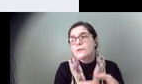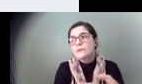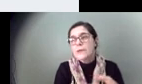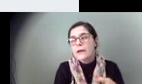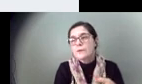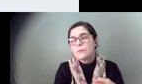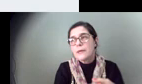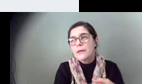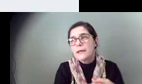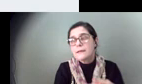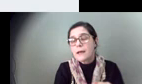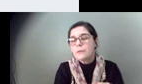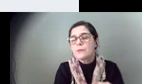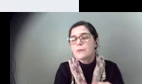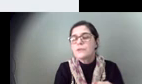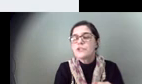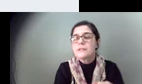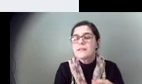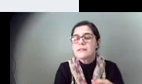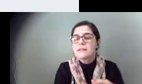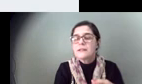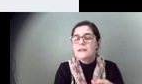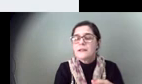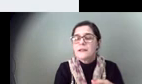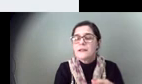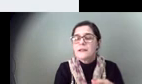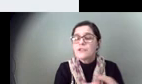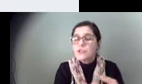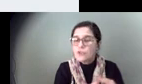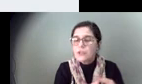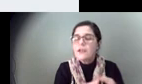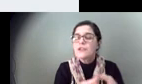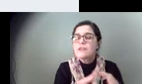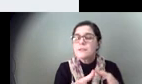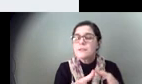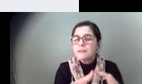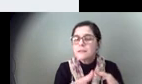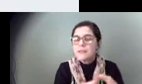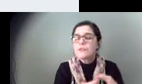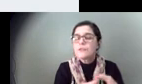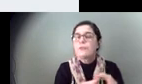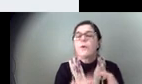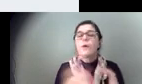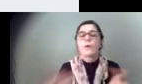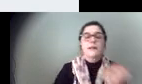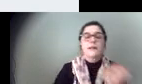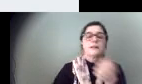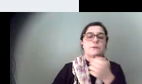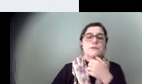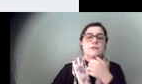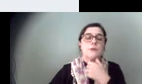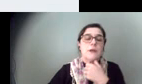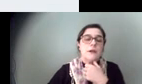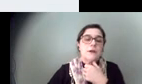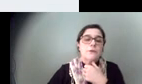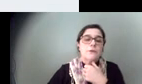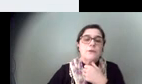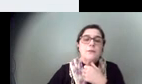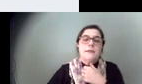um resultado mais rápido, a gente precisa direcionar, a gente precisa manter ali o foco, né? Então,